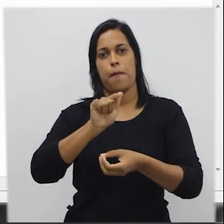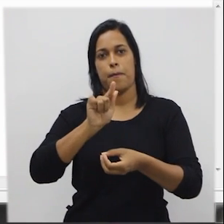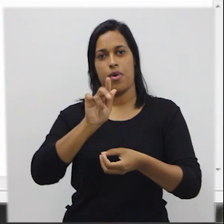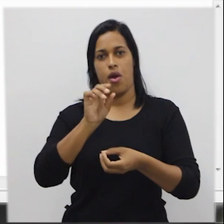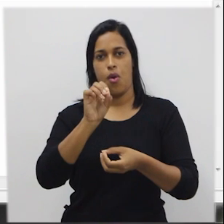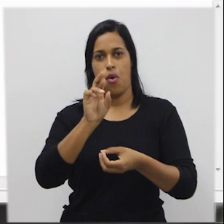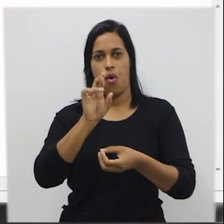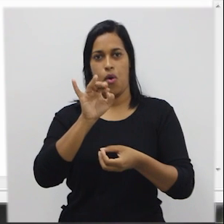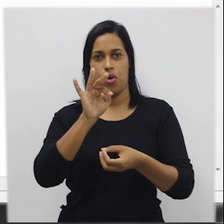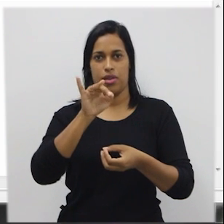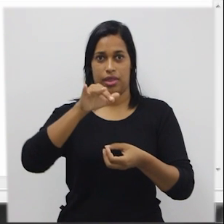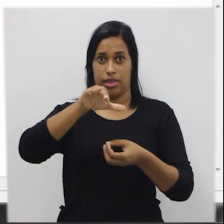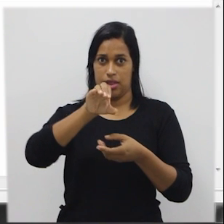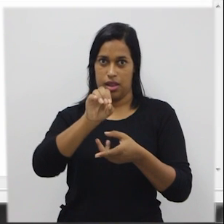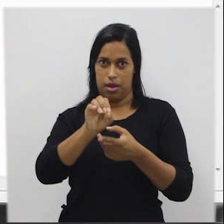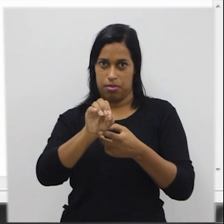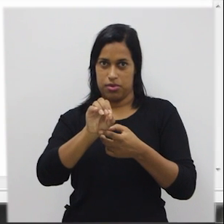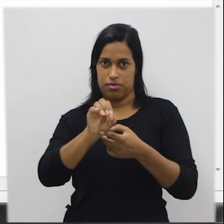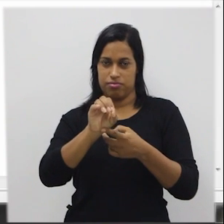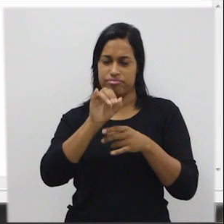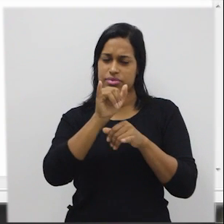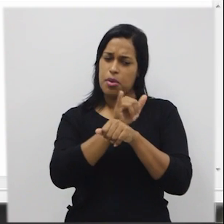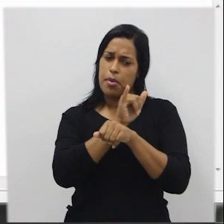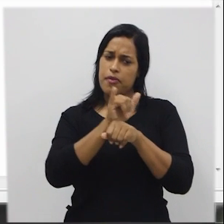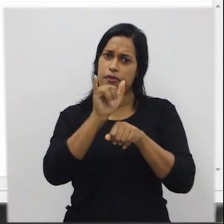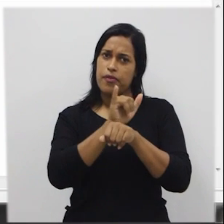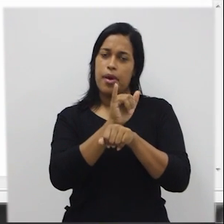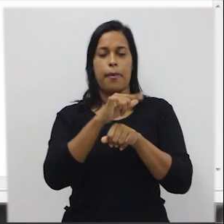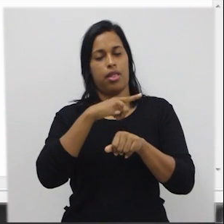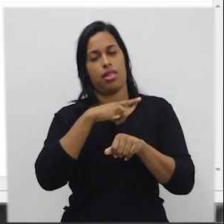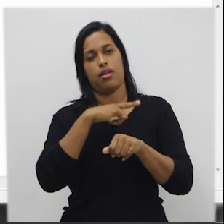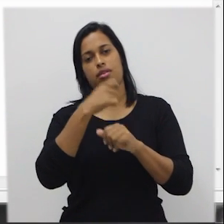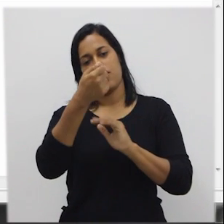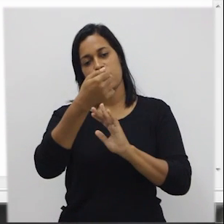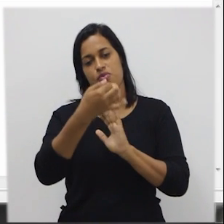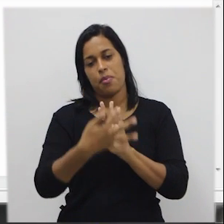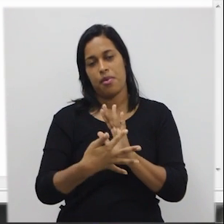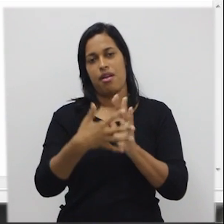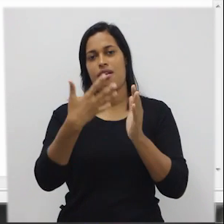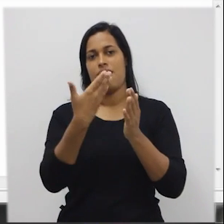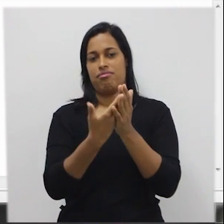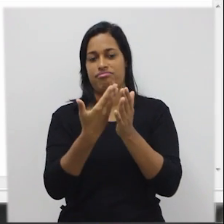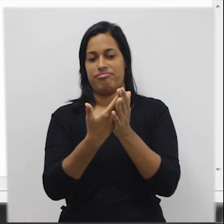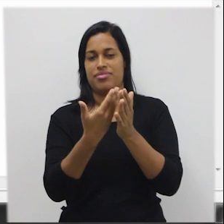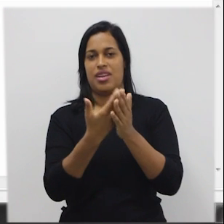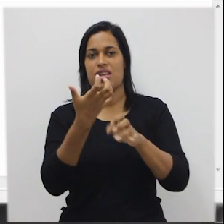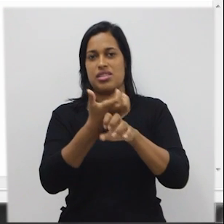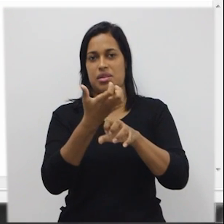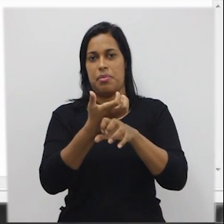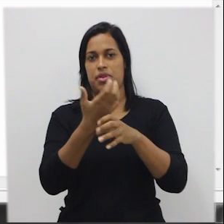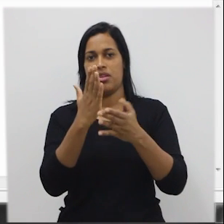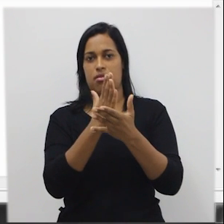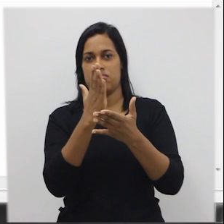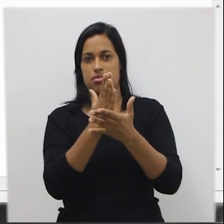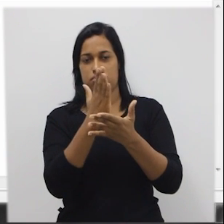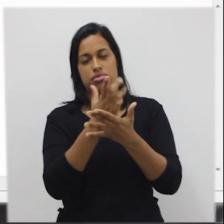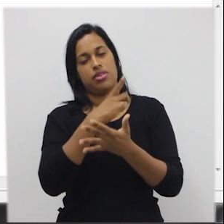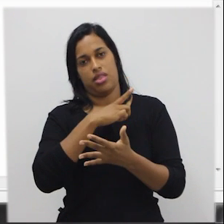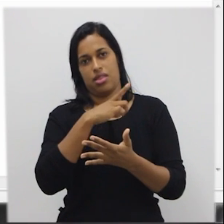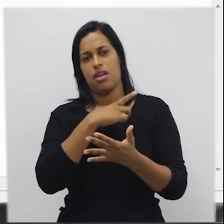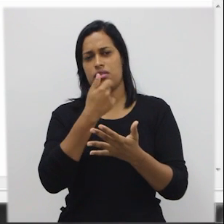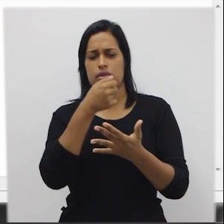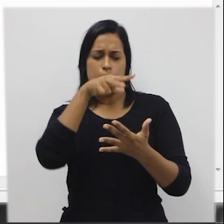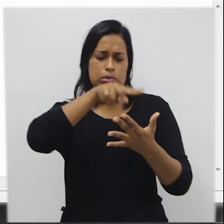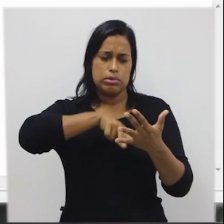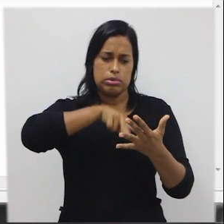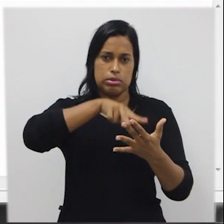vocês encontram no caderno da disciplina e lá também tem indicação de ouvido para que vocês possam assistir e aprender melhores detalhes sobre a ferramenta.